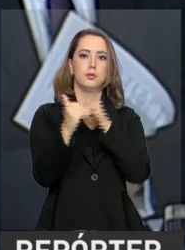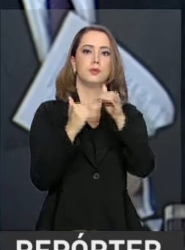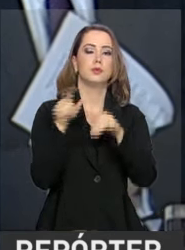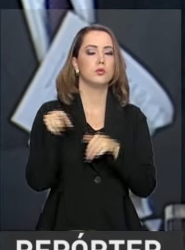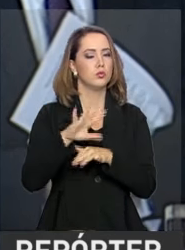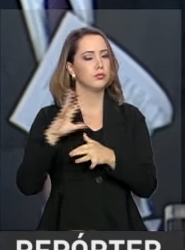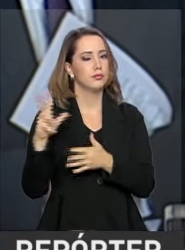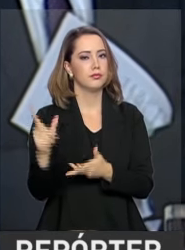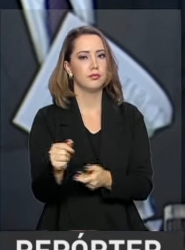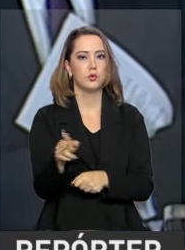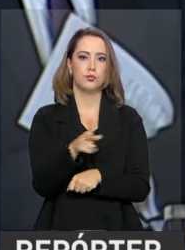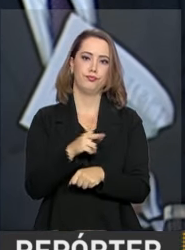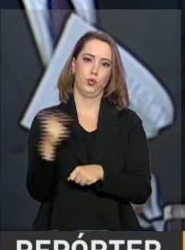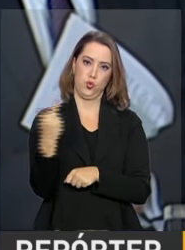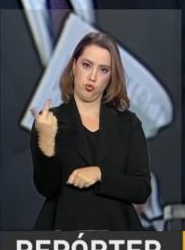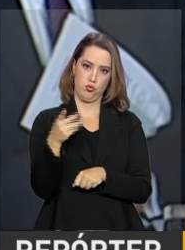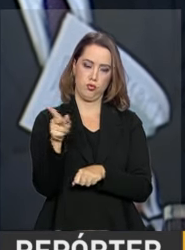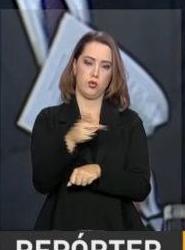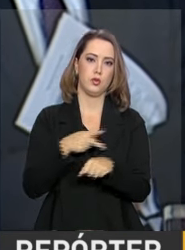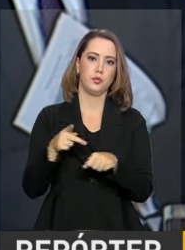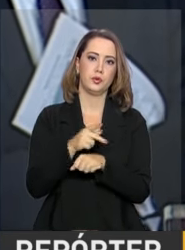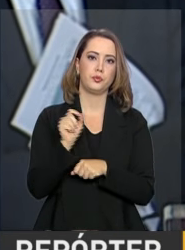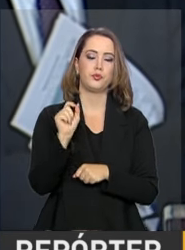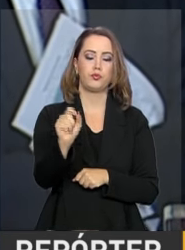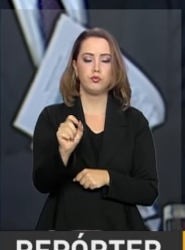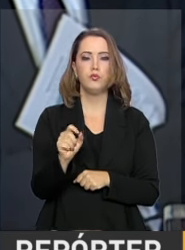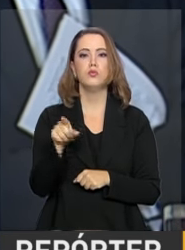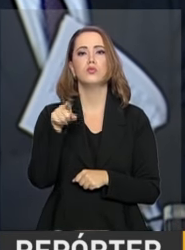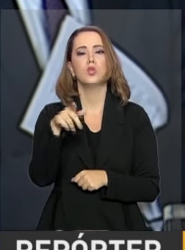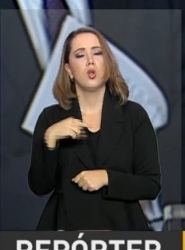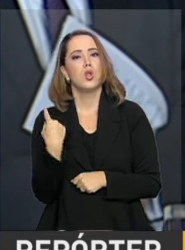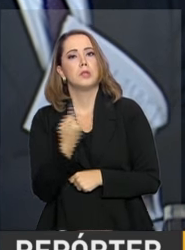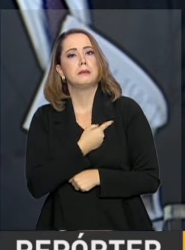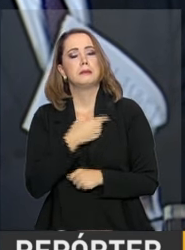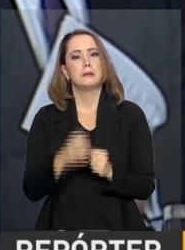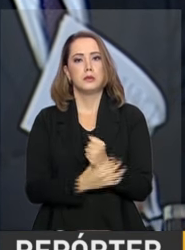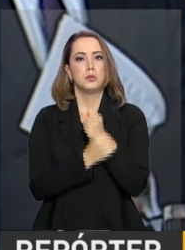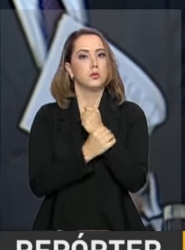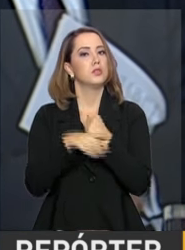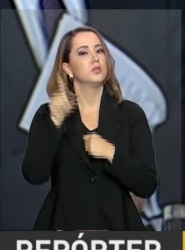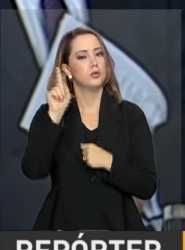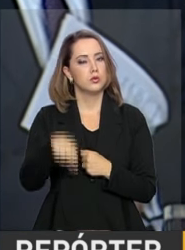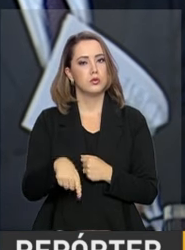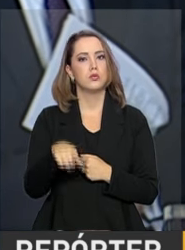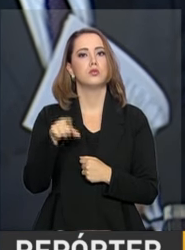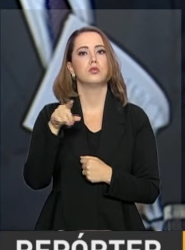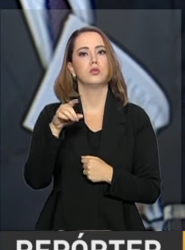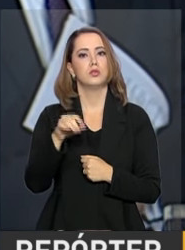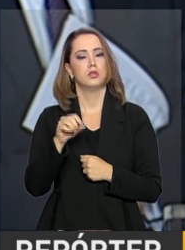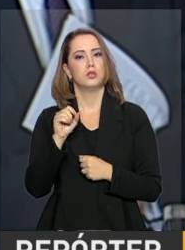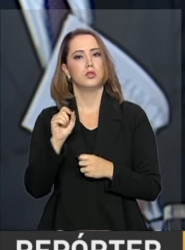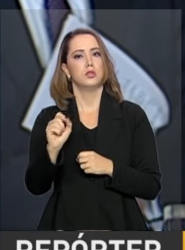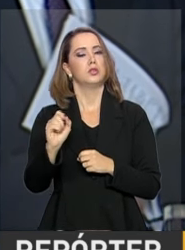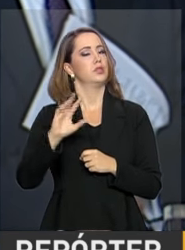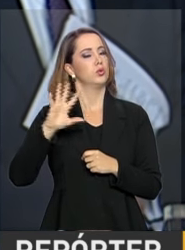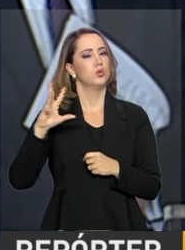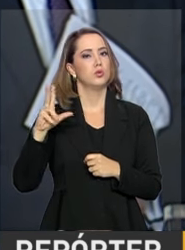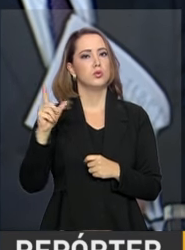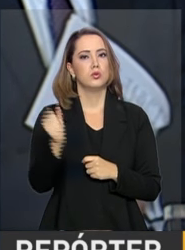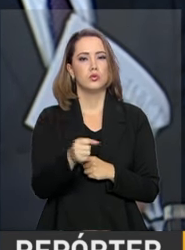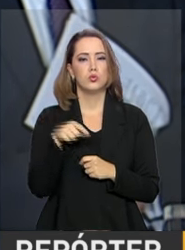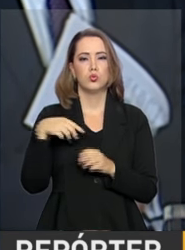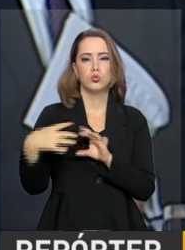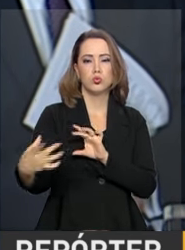de acordo que acabamos sorrir estamos seguros que servirá para lançar um olhar toda essa